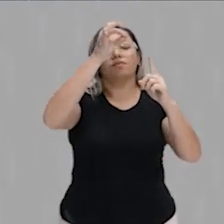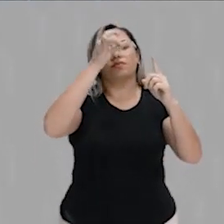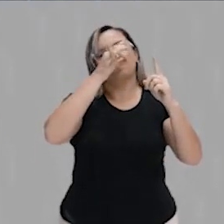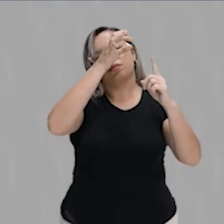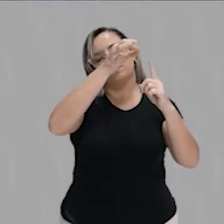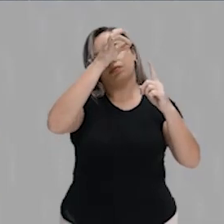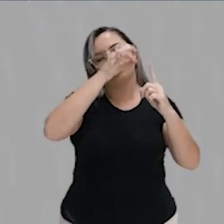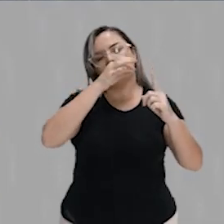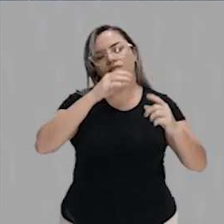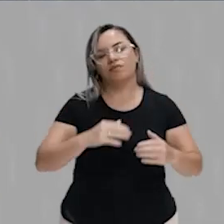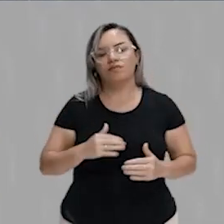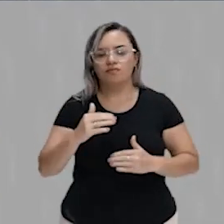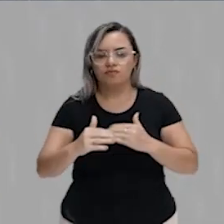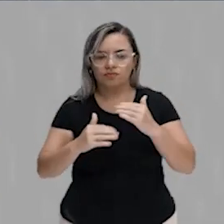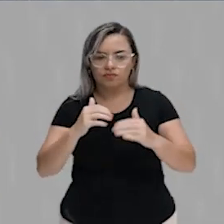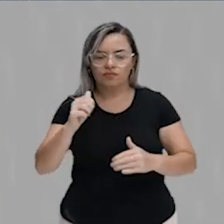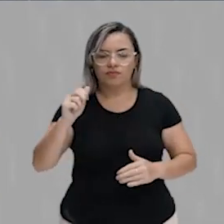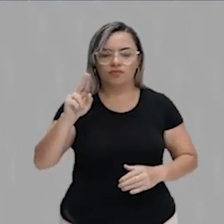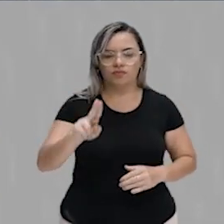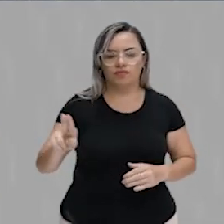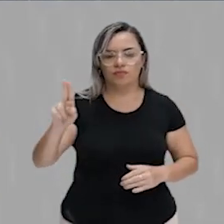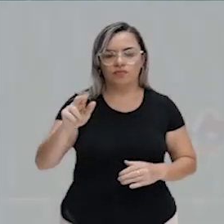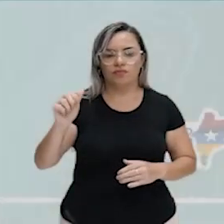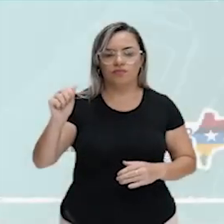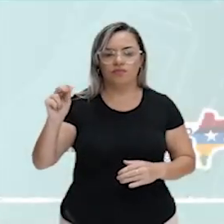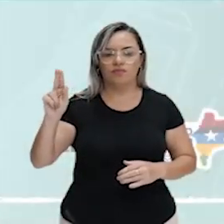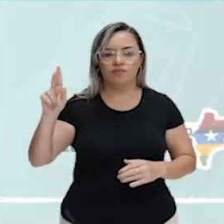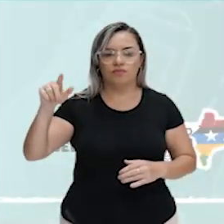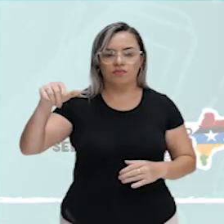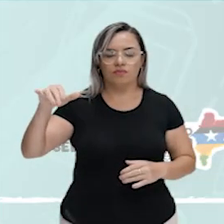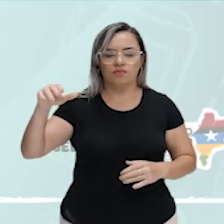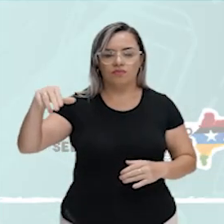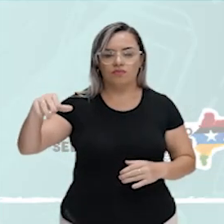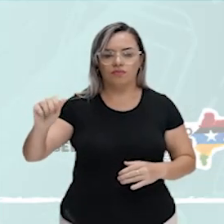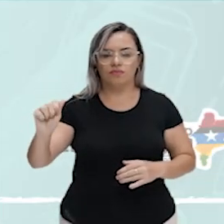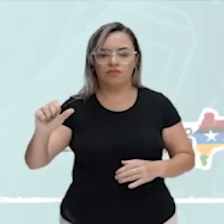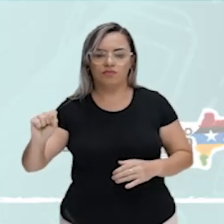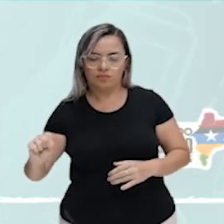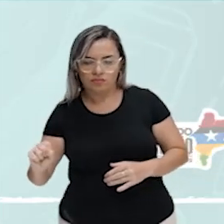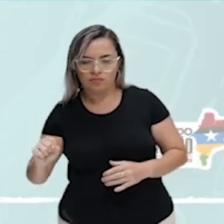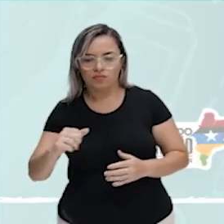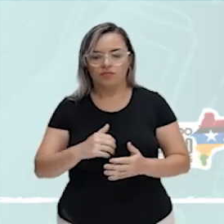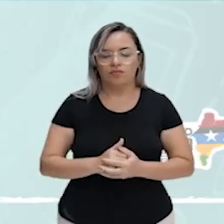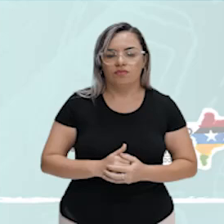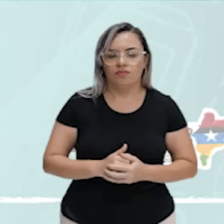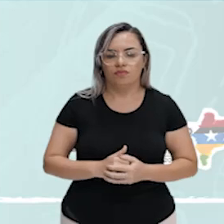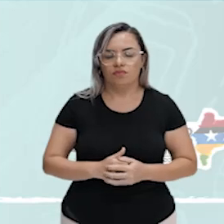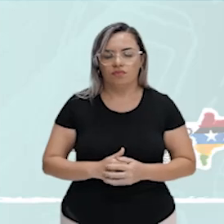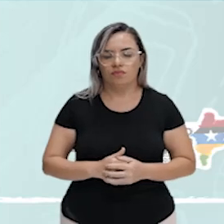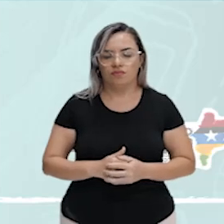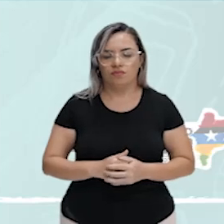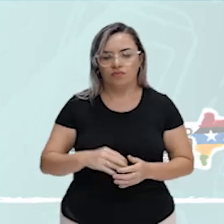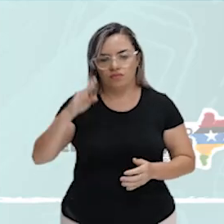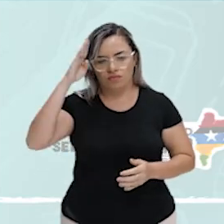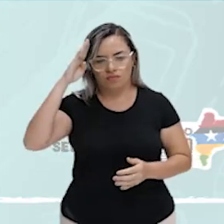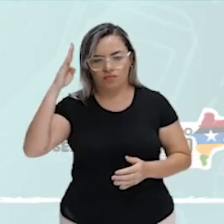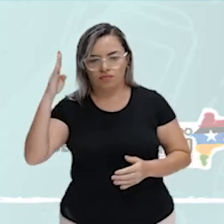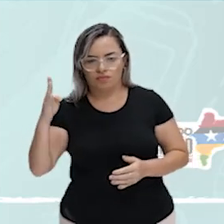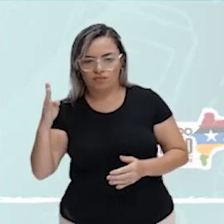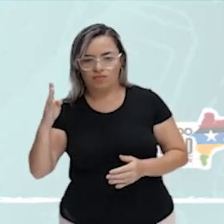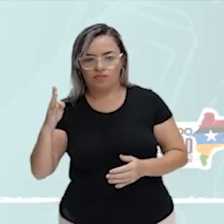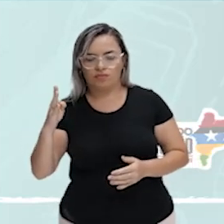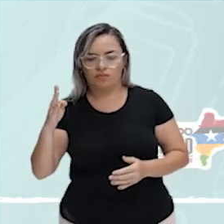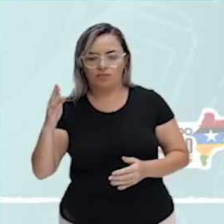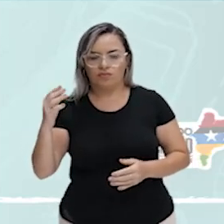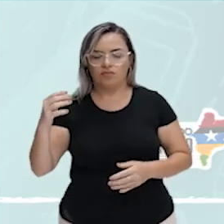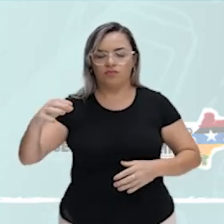as auxinas, tá? Então as auxinas elas são produzidas principalmente na gema